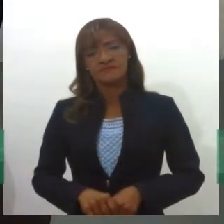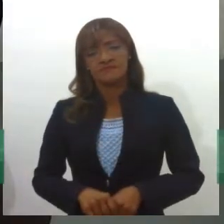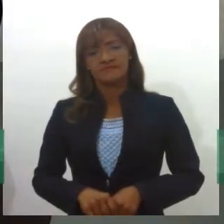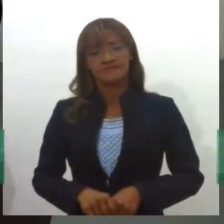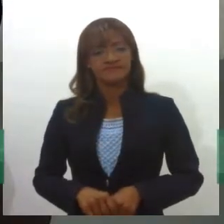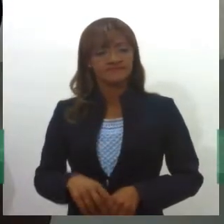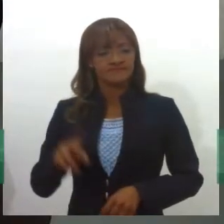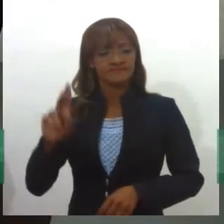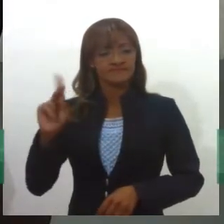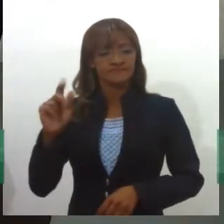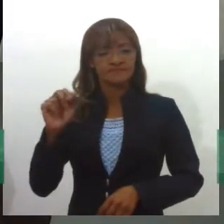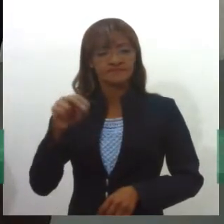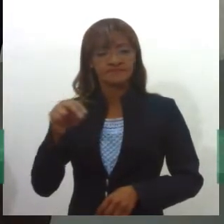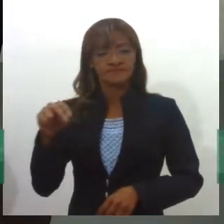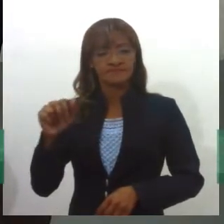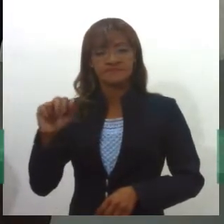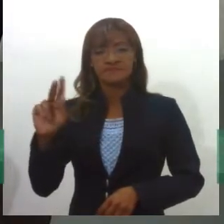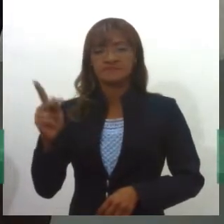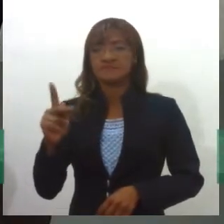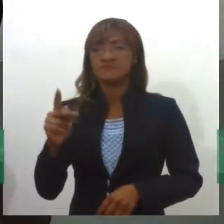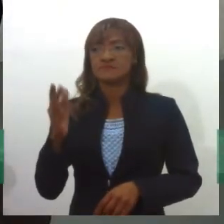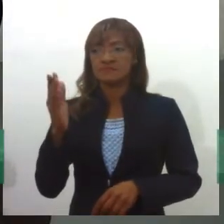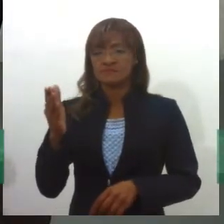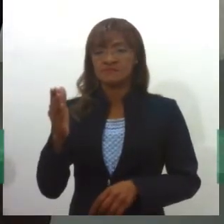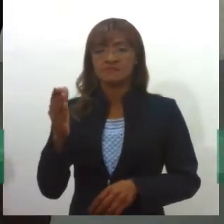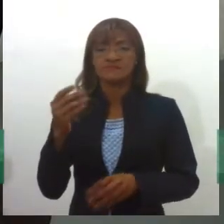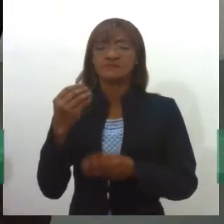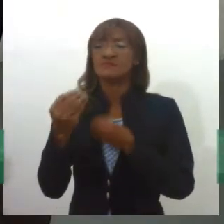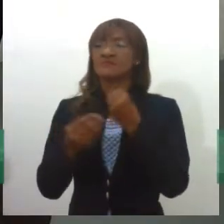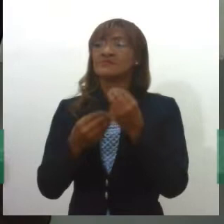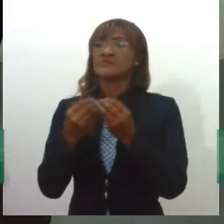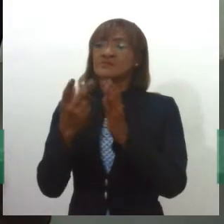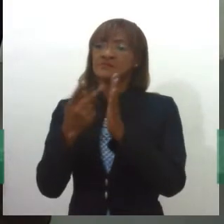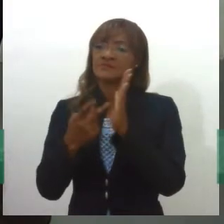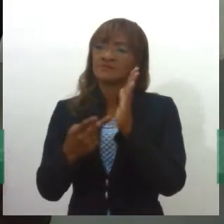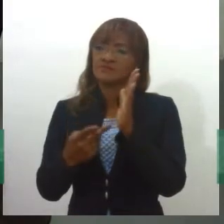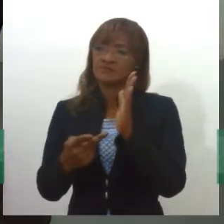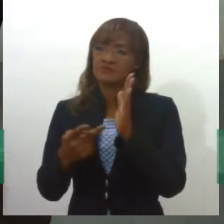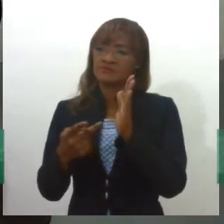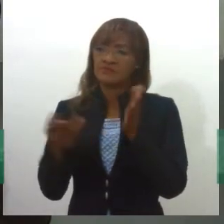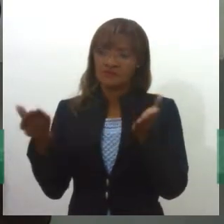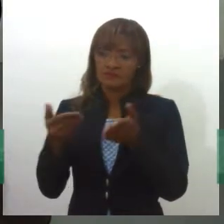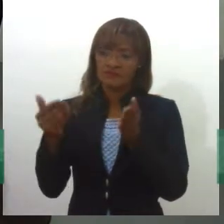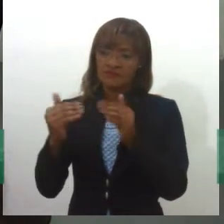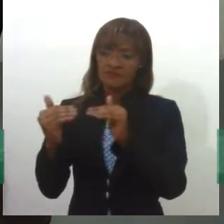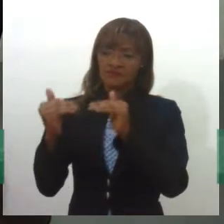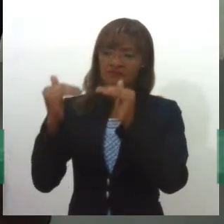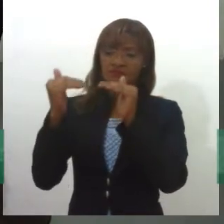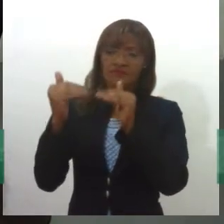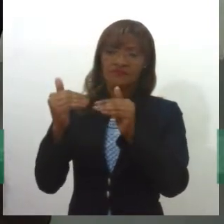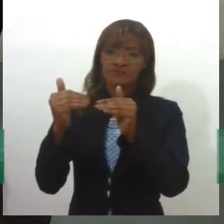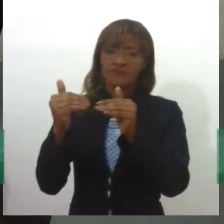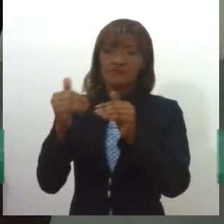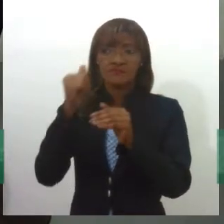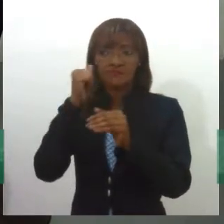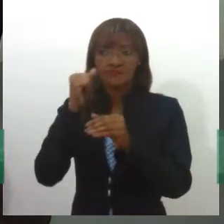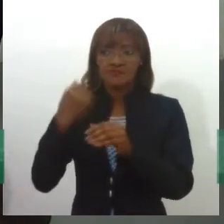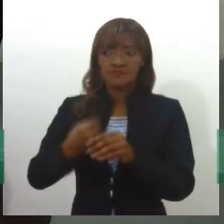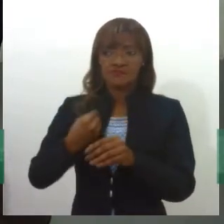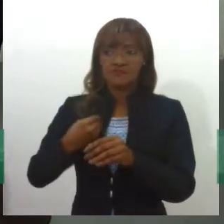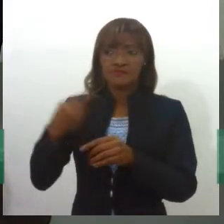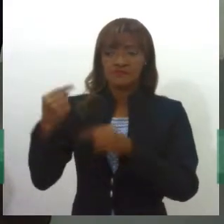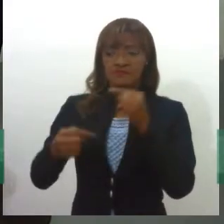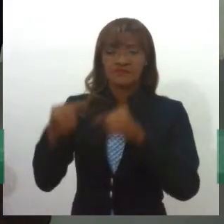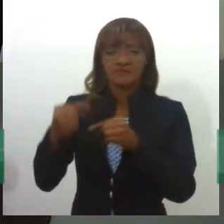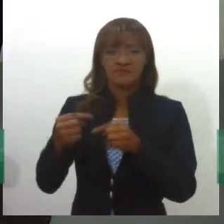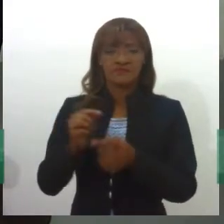a sua avaliação com relação à PEC, né, 18, representa um avanço no que se refere à inserção da mulher na política?